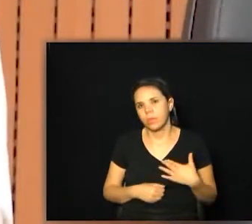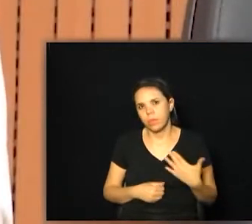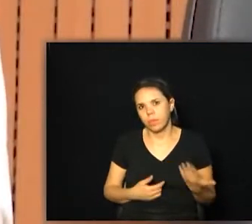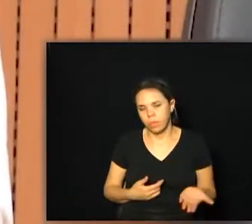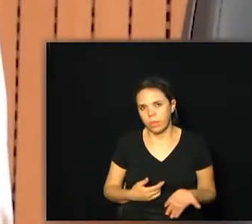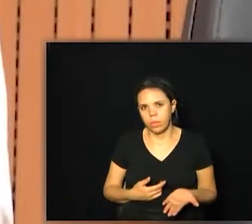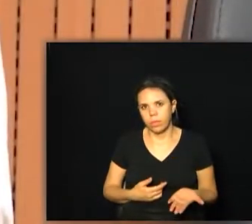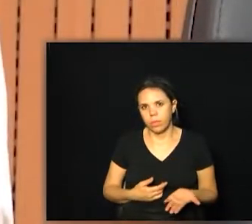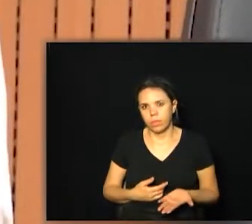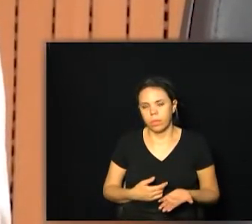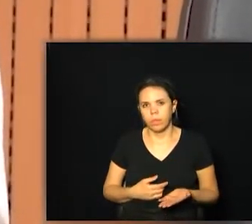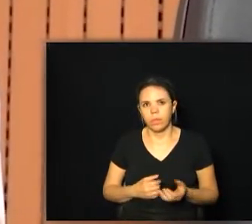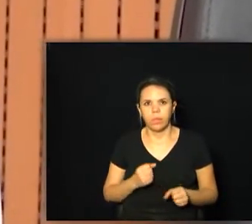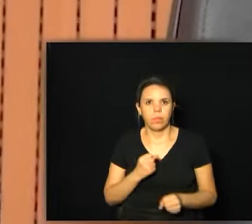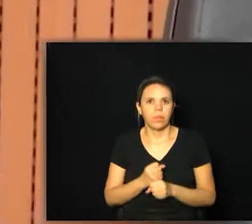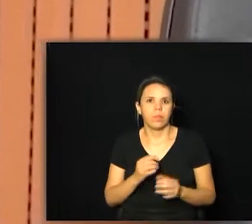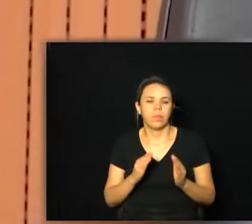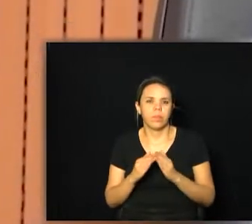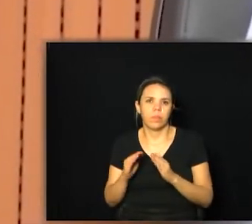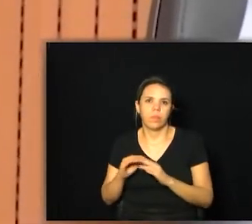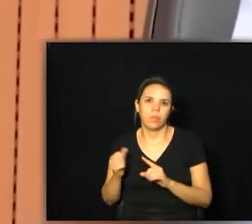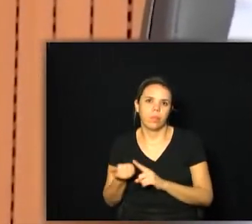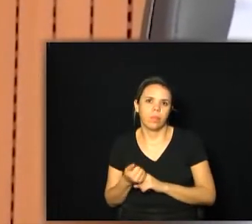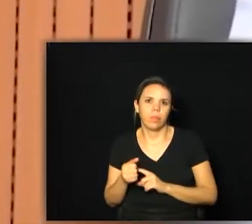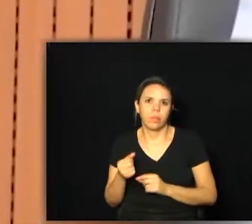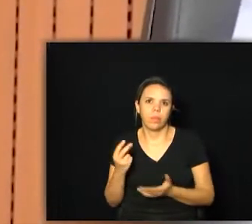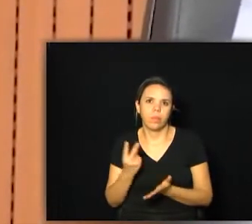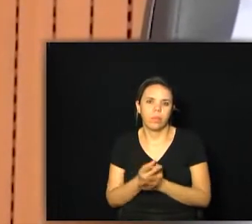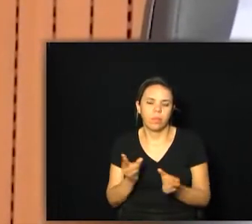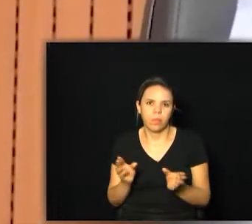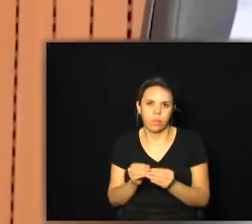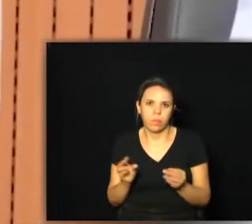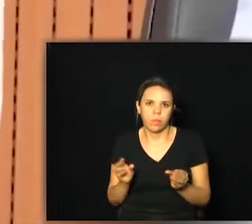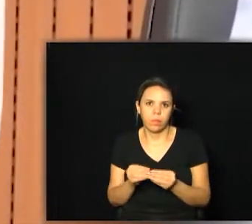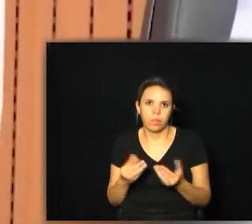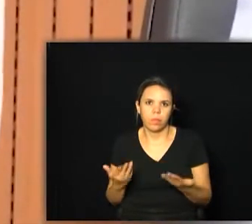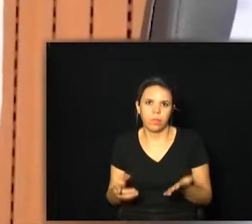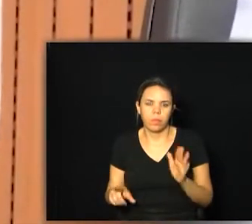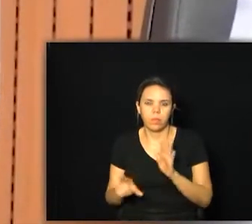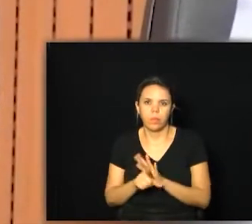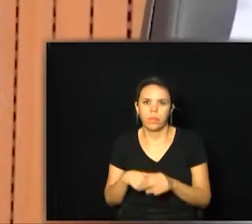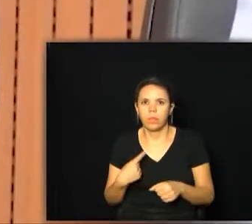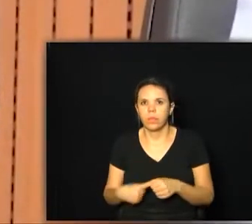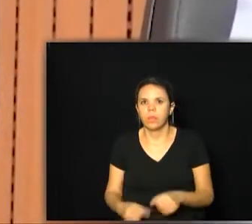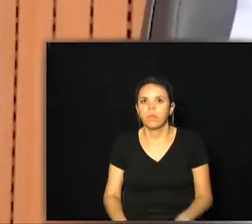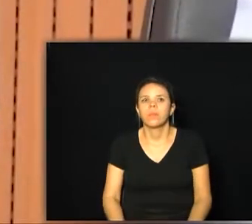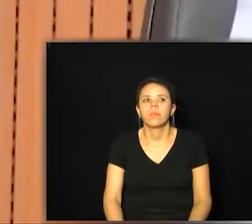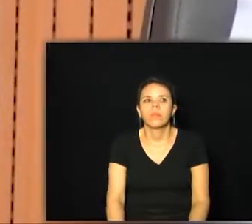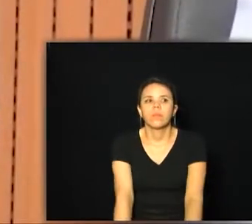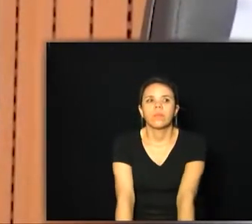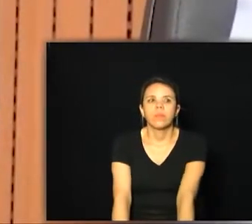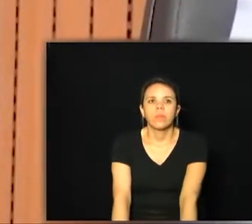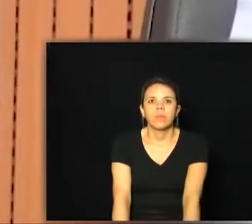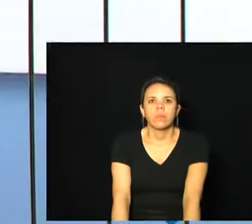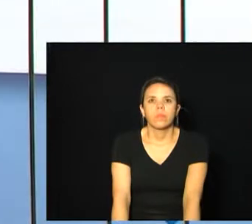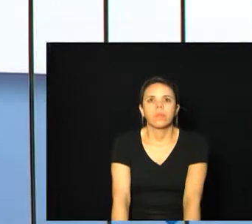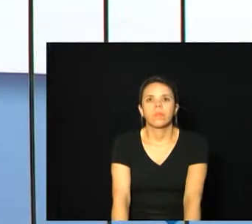que esses empreendimentos de interesse social serão os definidos em lei municipal.